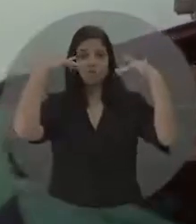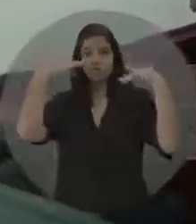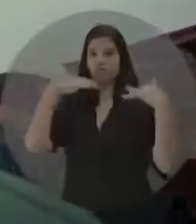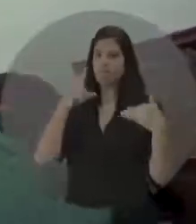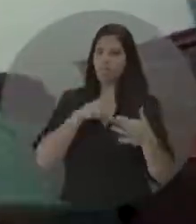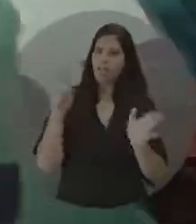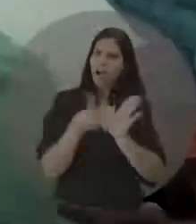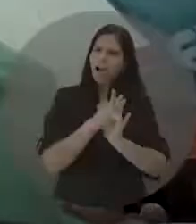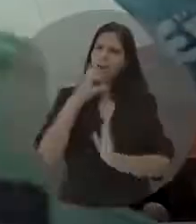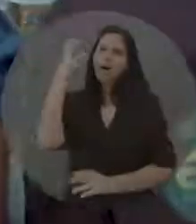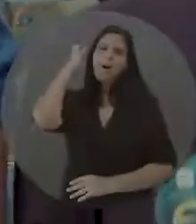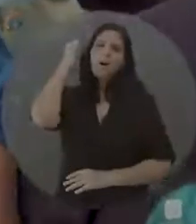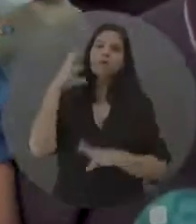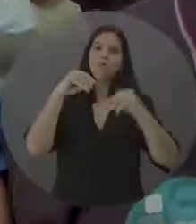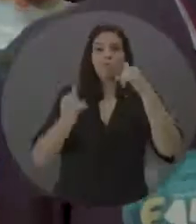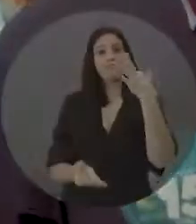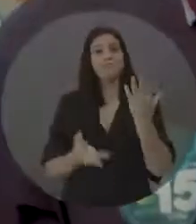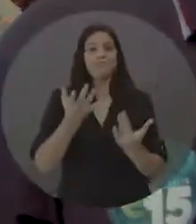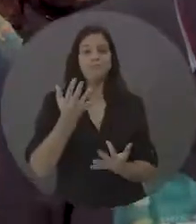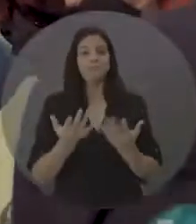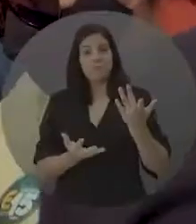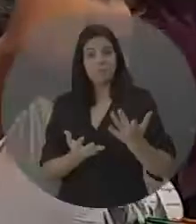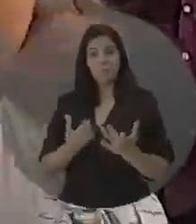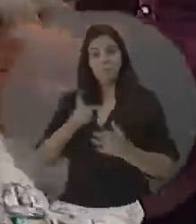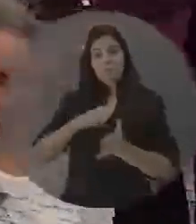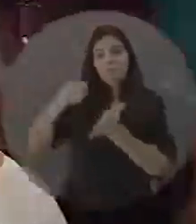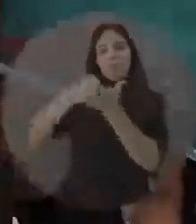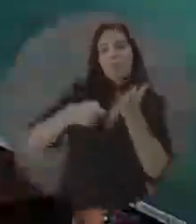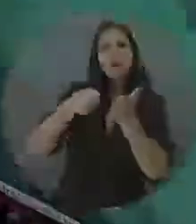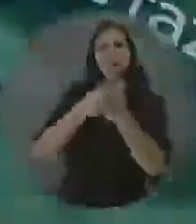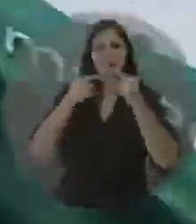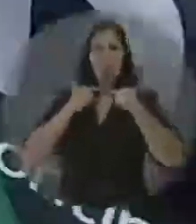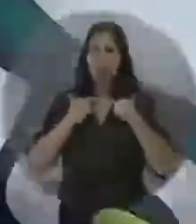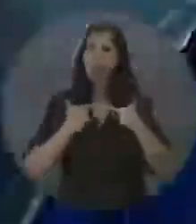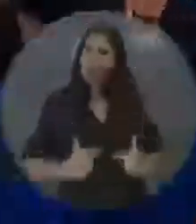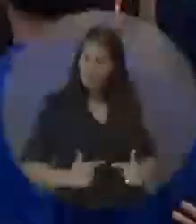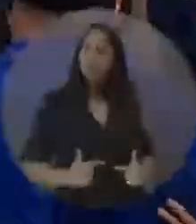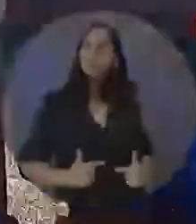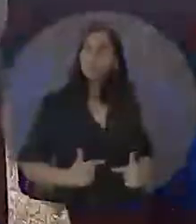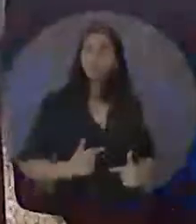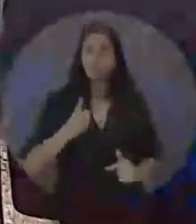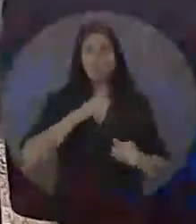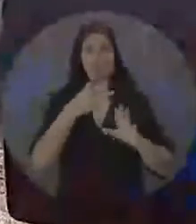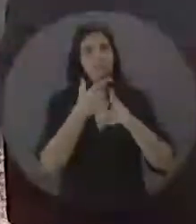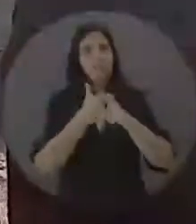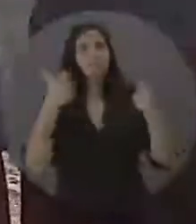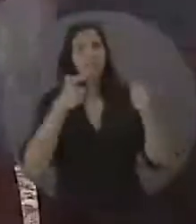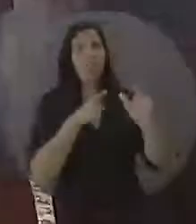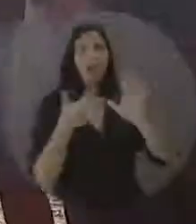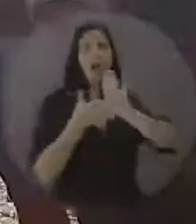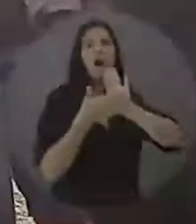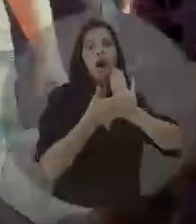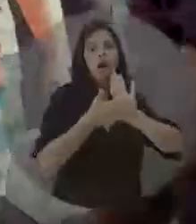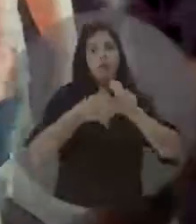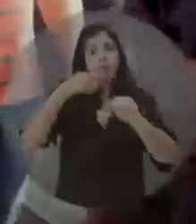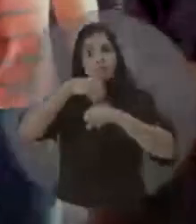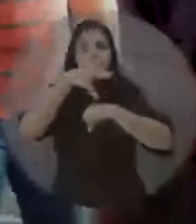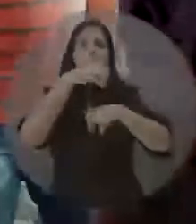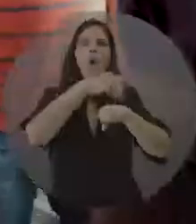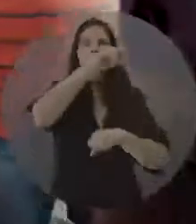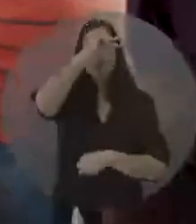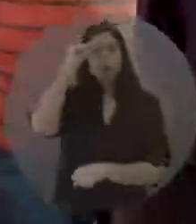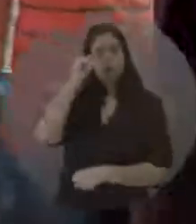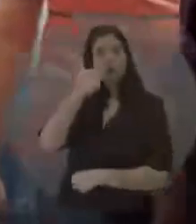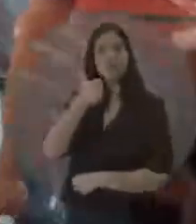Ele é sangue, suor, ele é Chapecoense, sacode a poeira. Uma campanha limpa e de muitas propostas. A mensagem